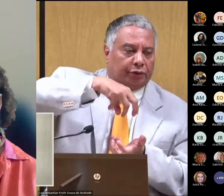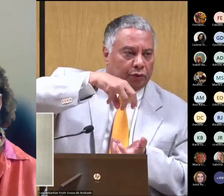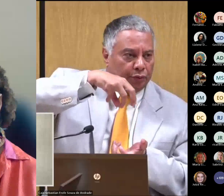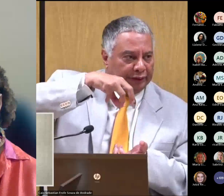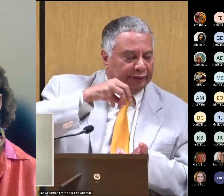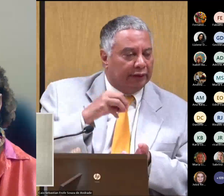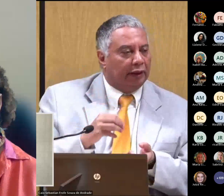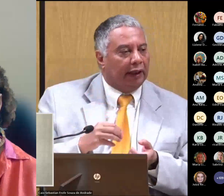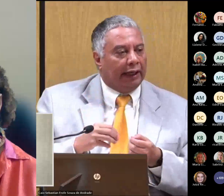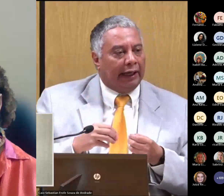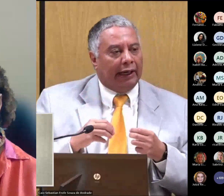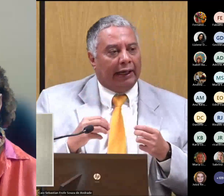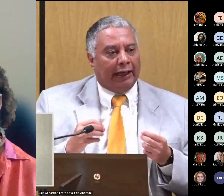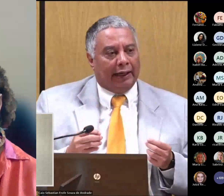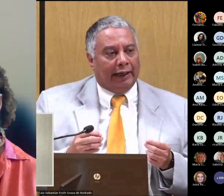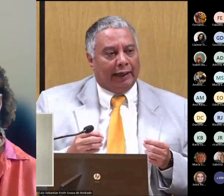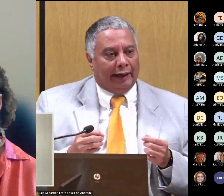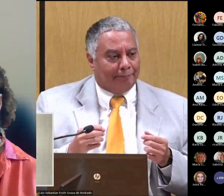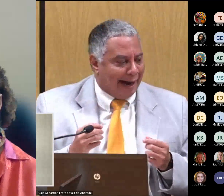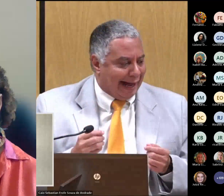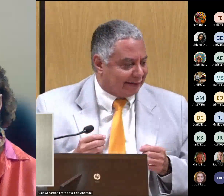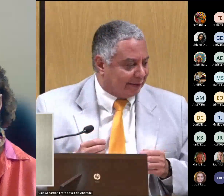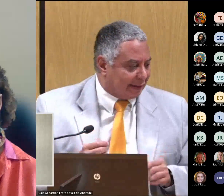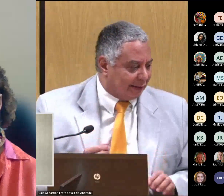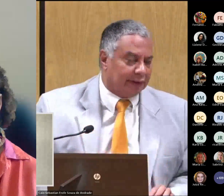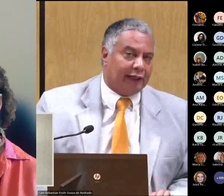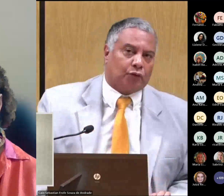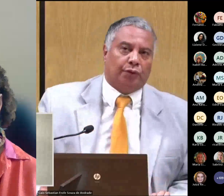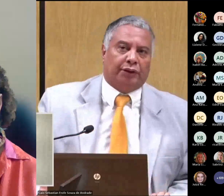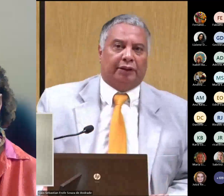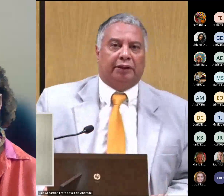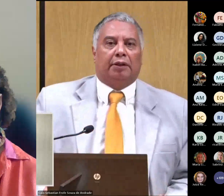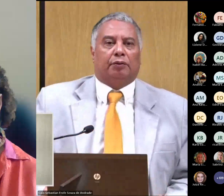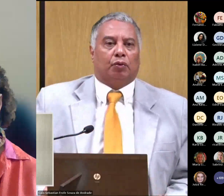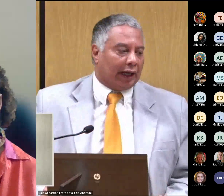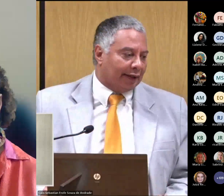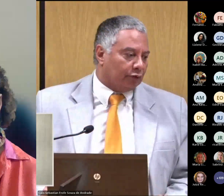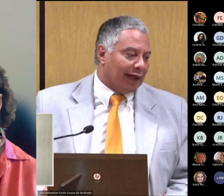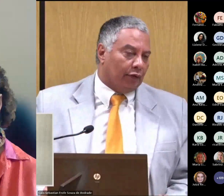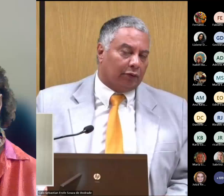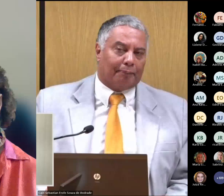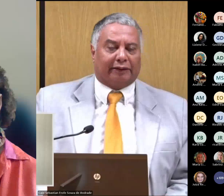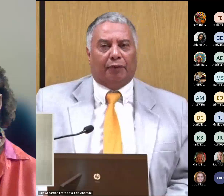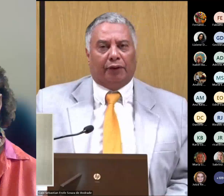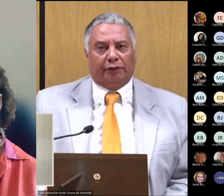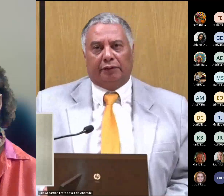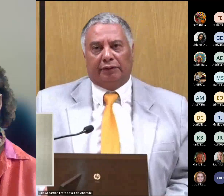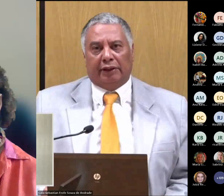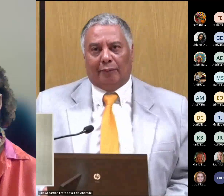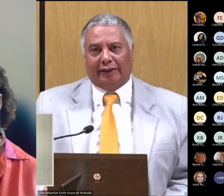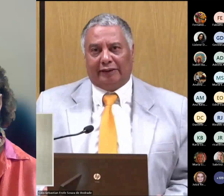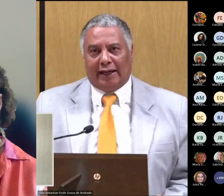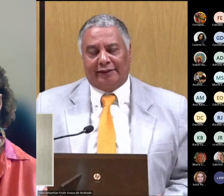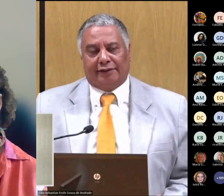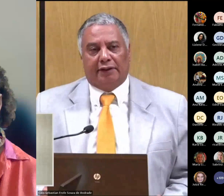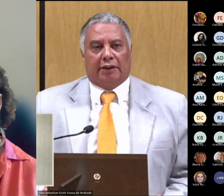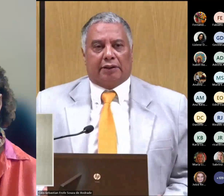constitui a a a base da candidatura do c do Valongo a Patrimônio da